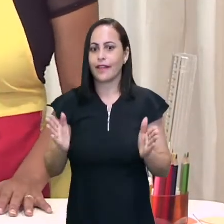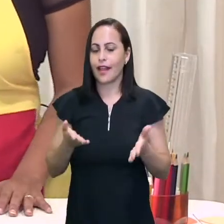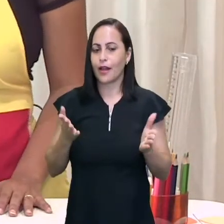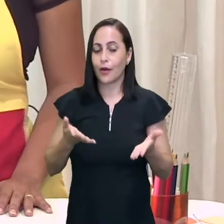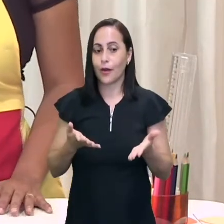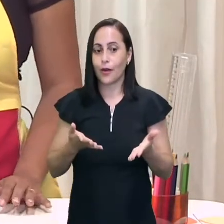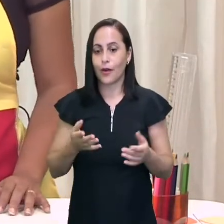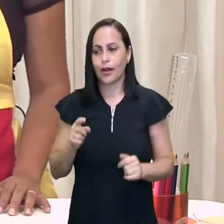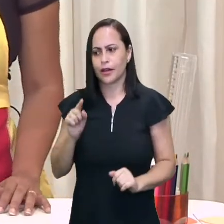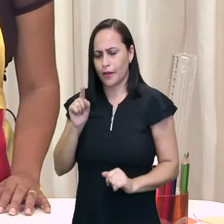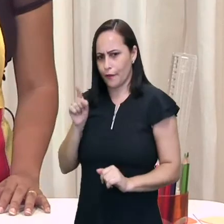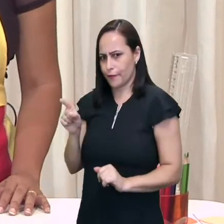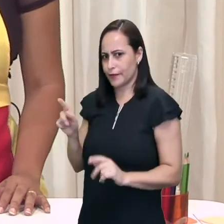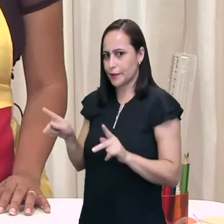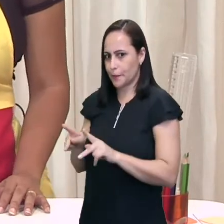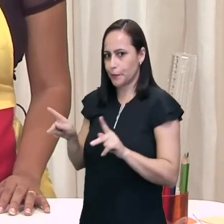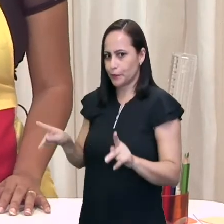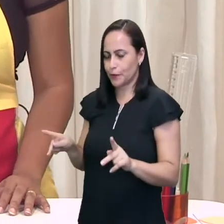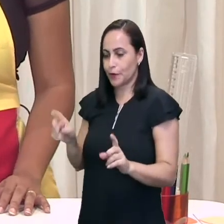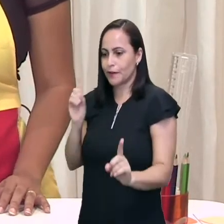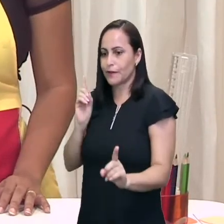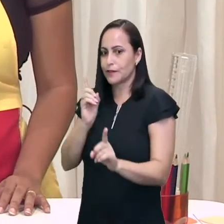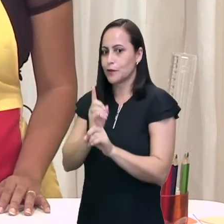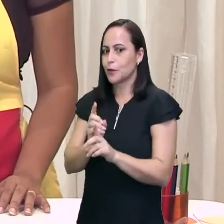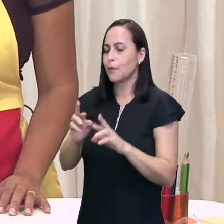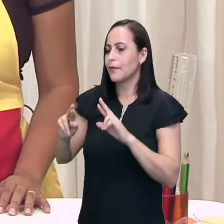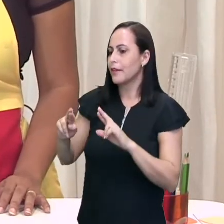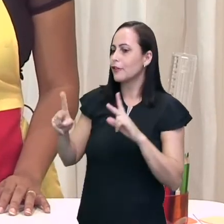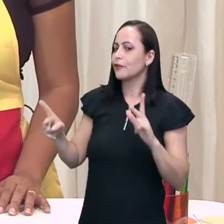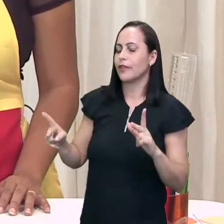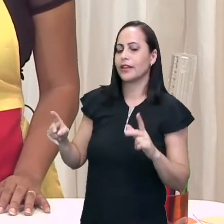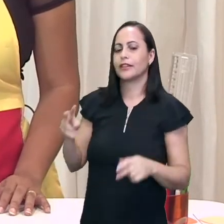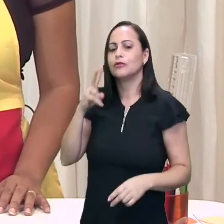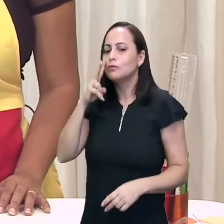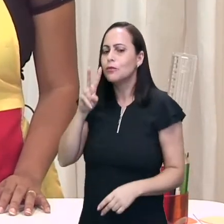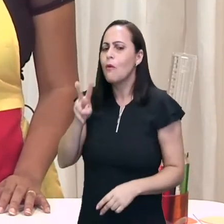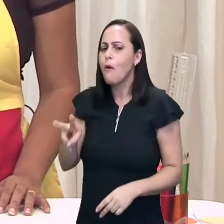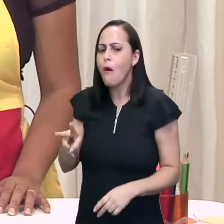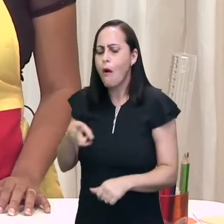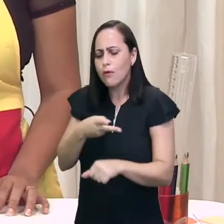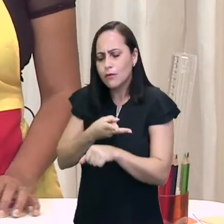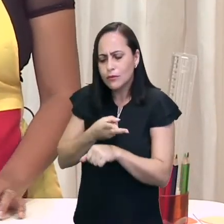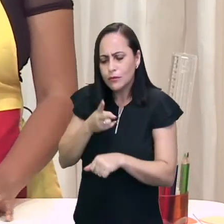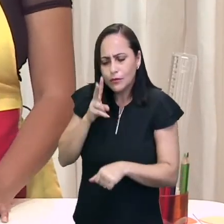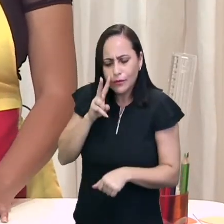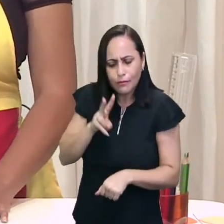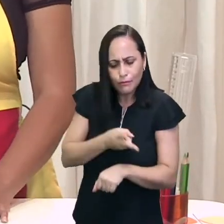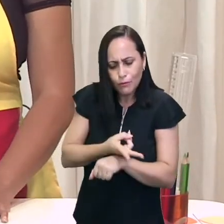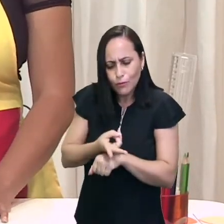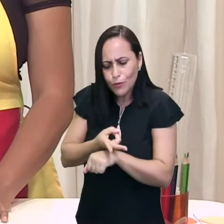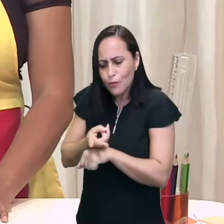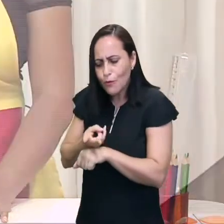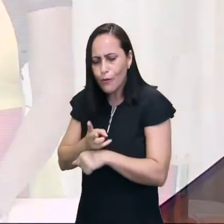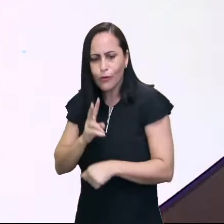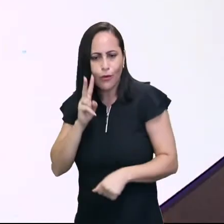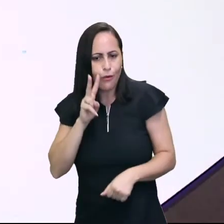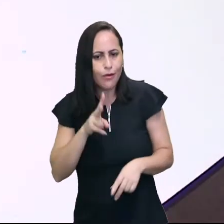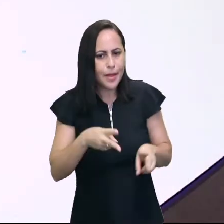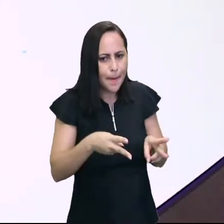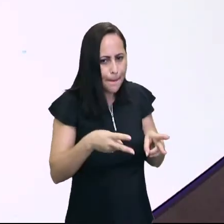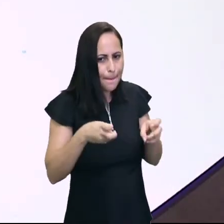Agora você vai descobrir a diferença. Qual é a diferença? Deixa eu